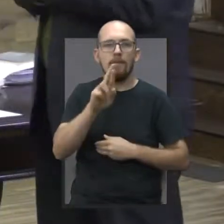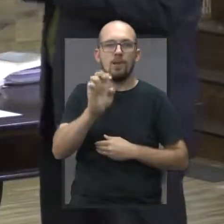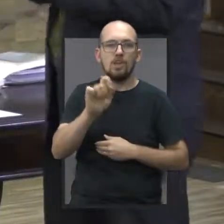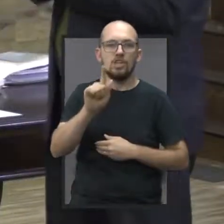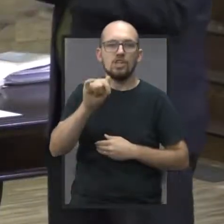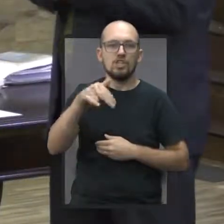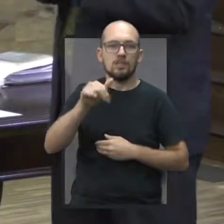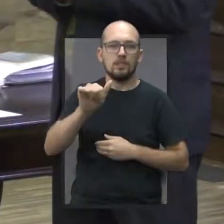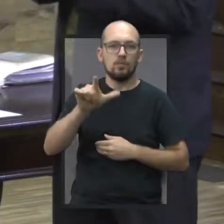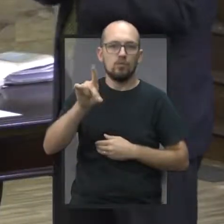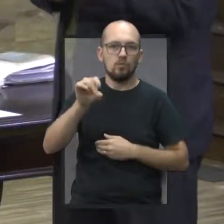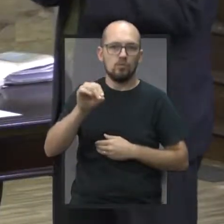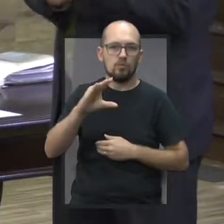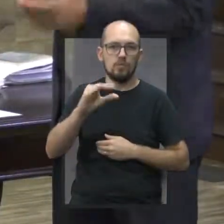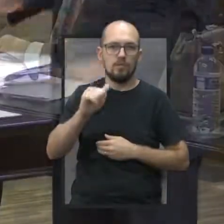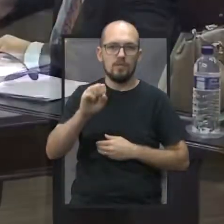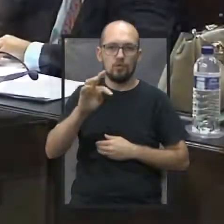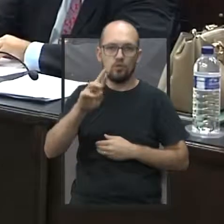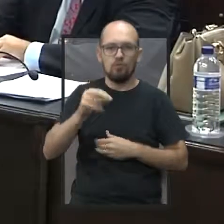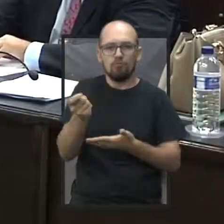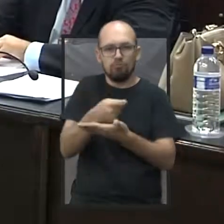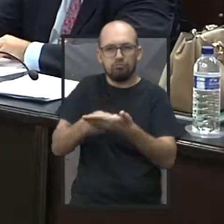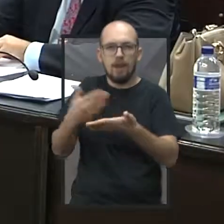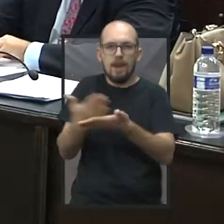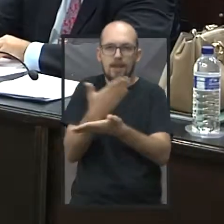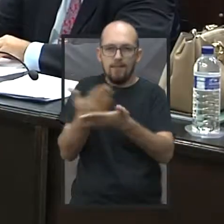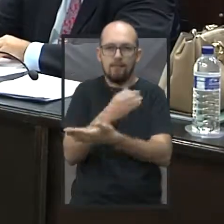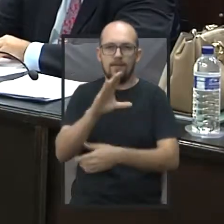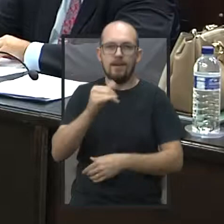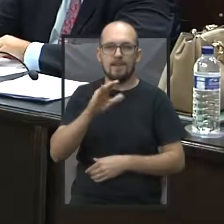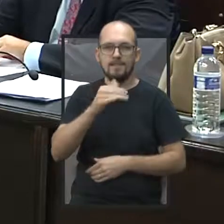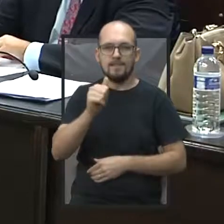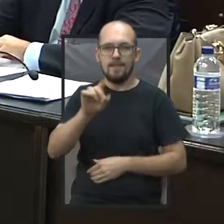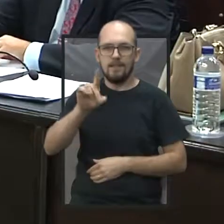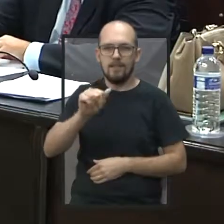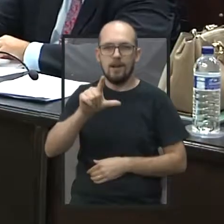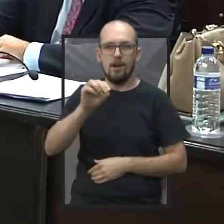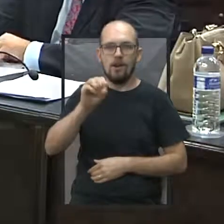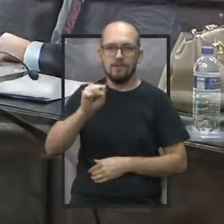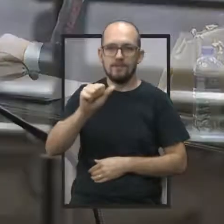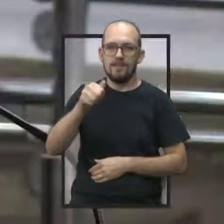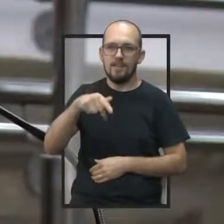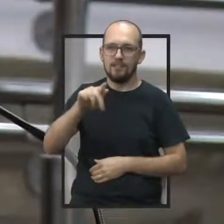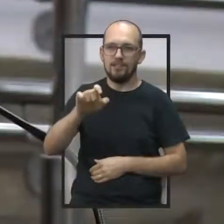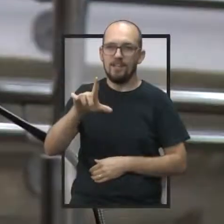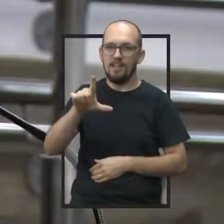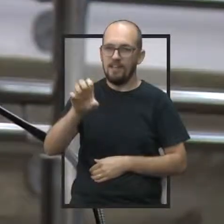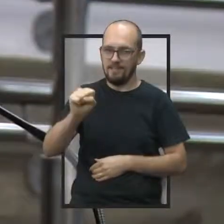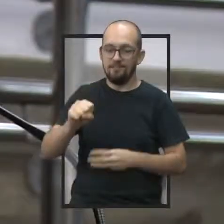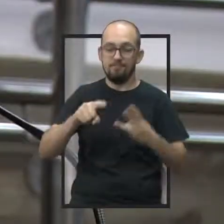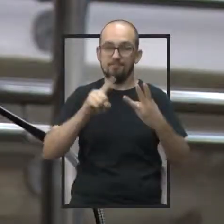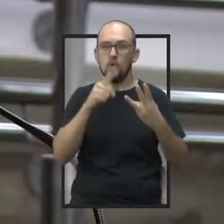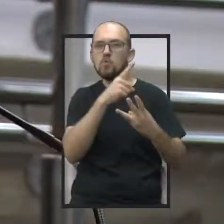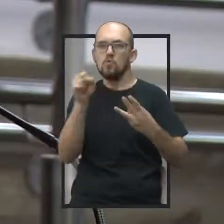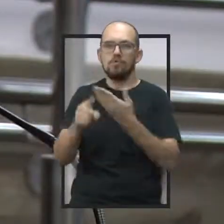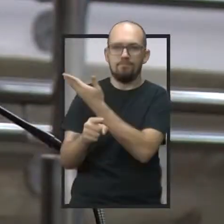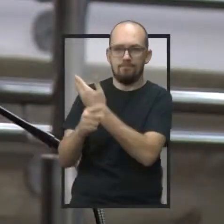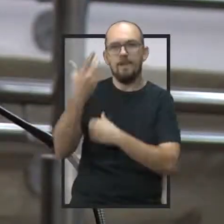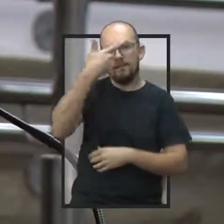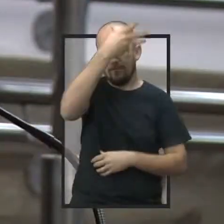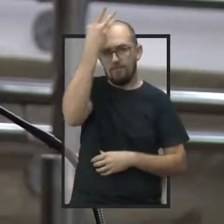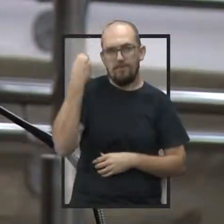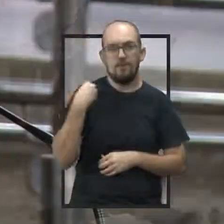livro Caçada em Los Angeles. A última moção aprovada é de autoria da vereadora Vivian Soares, que